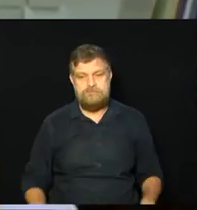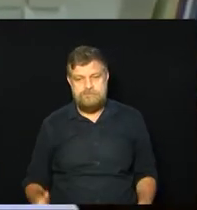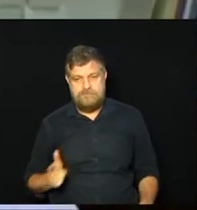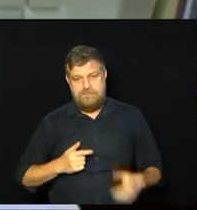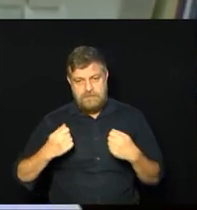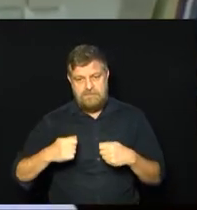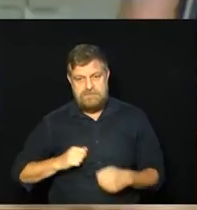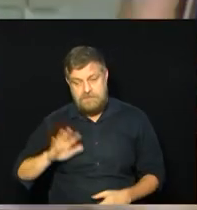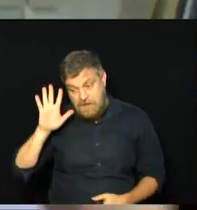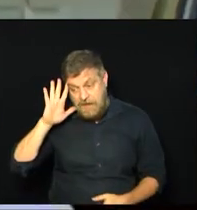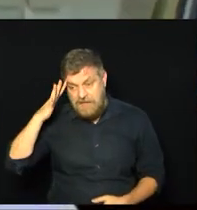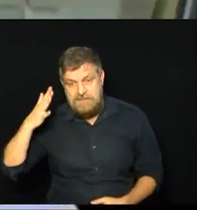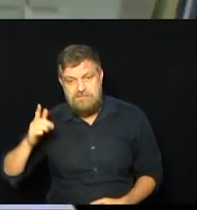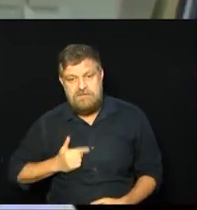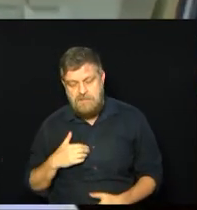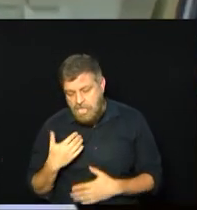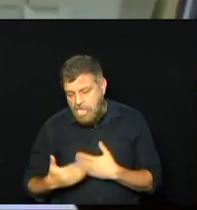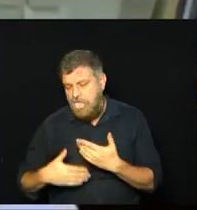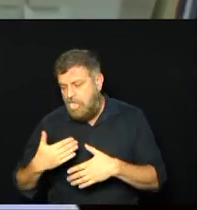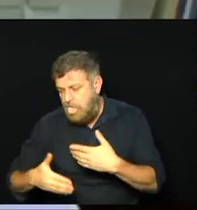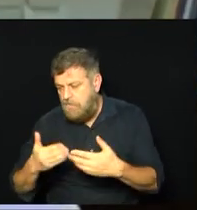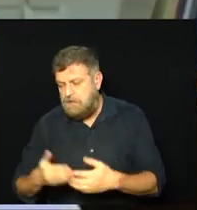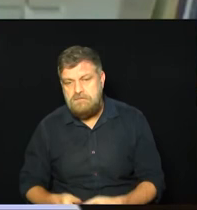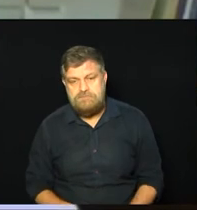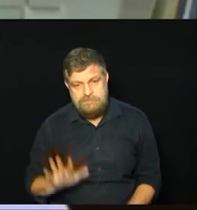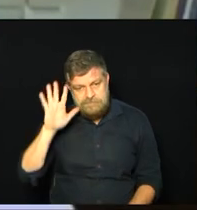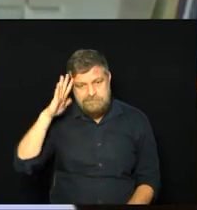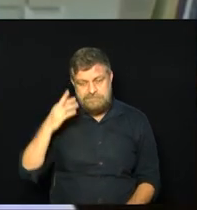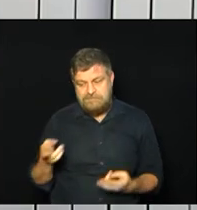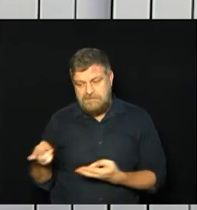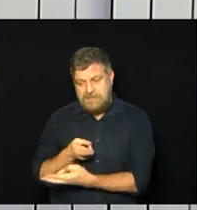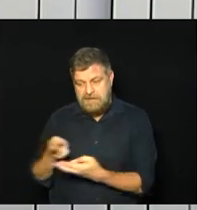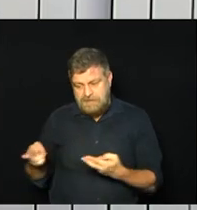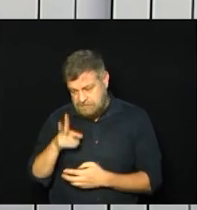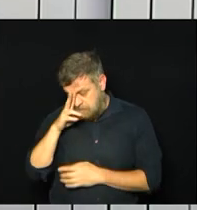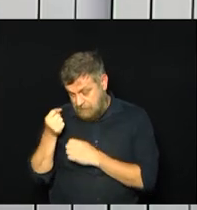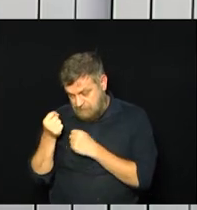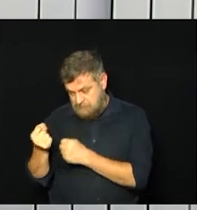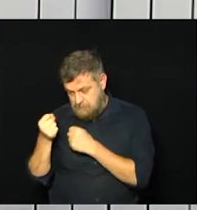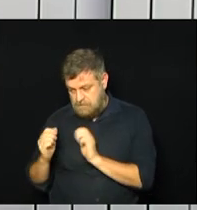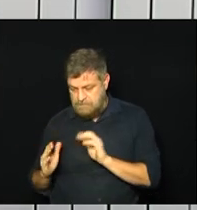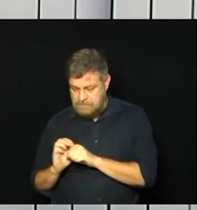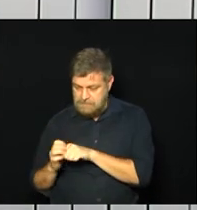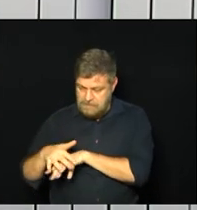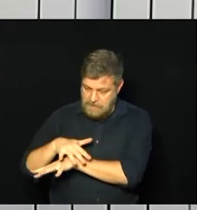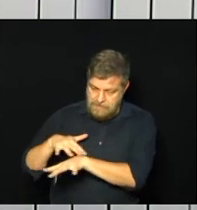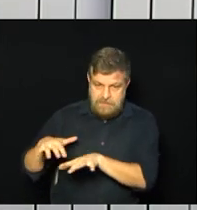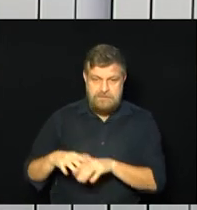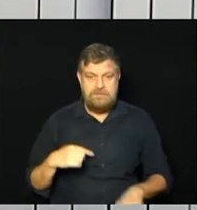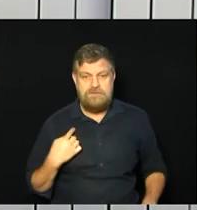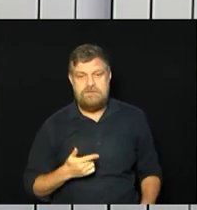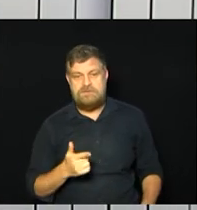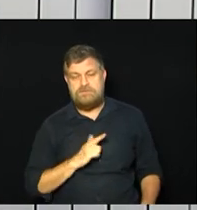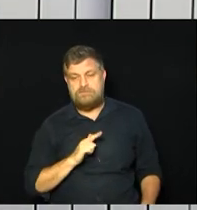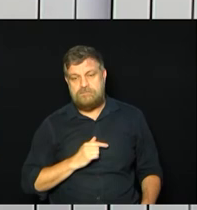se resolver aquilo que estava sendo empurrado com a barriga. Relações muito intensas, né, nesta pandemia. E aí nós tivemos